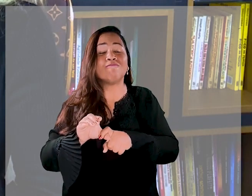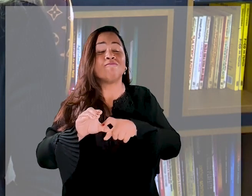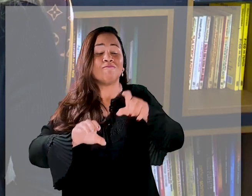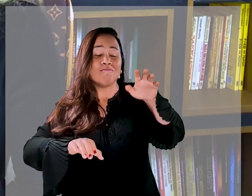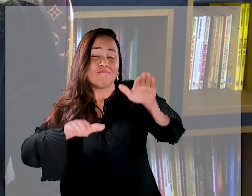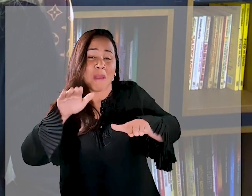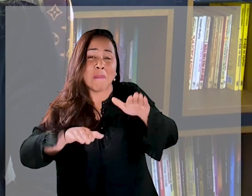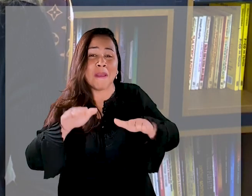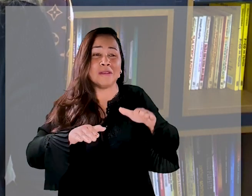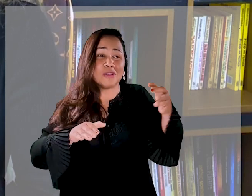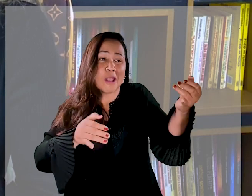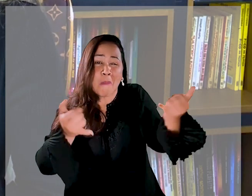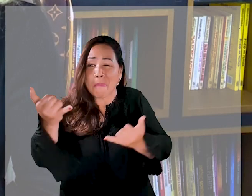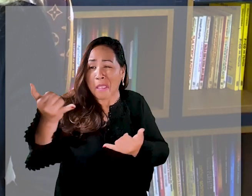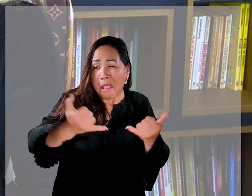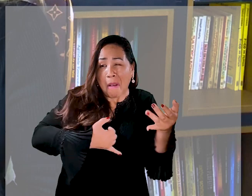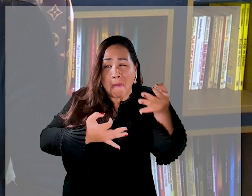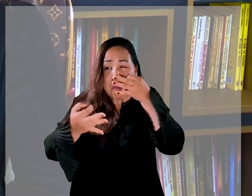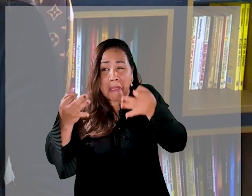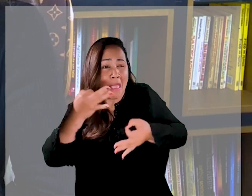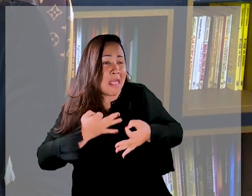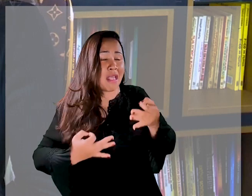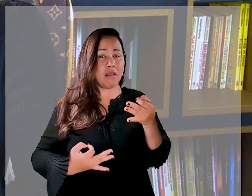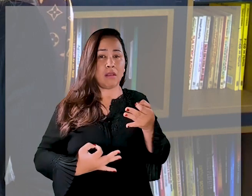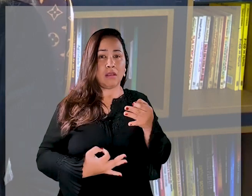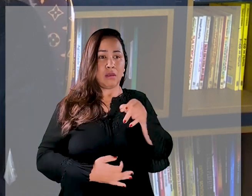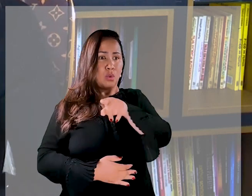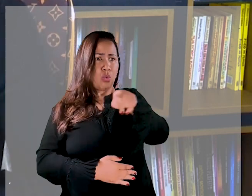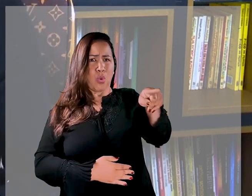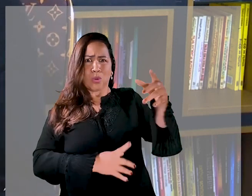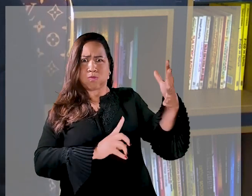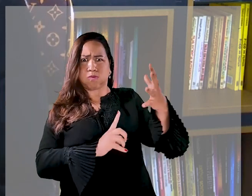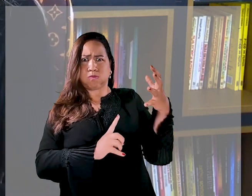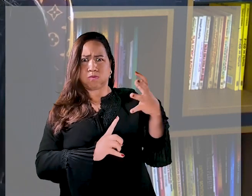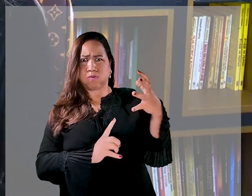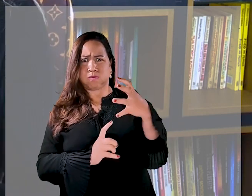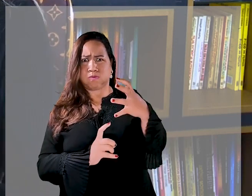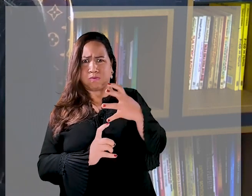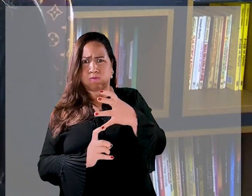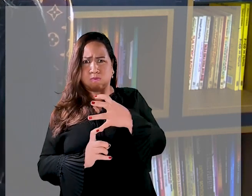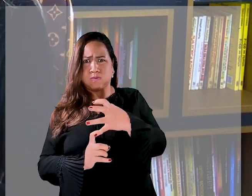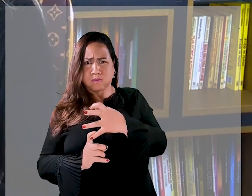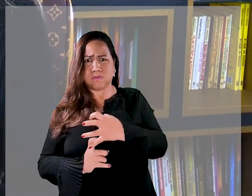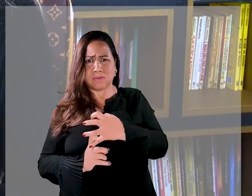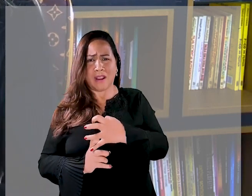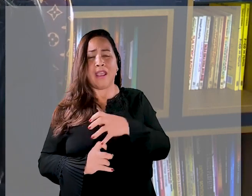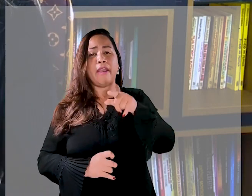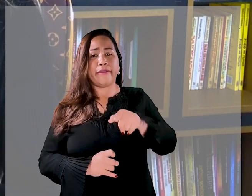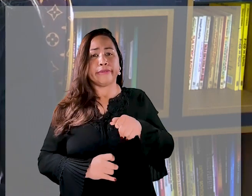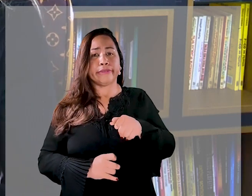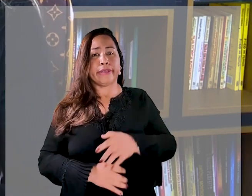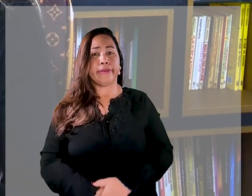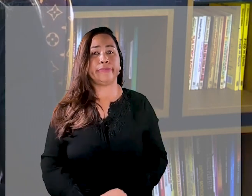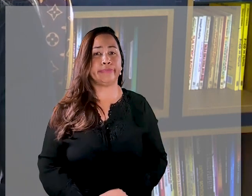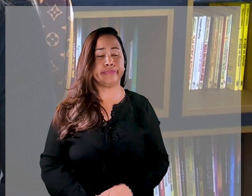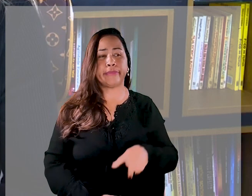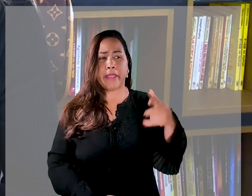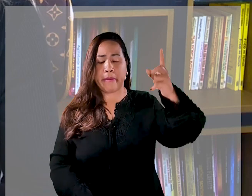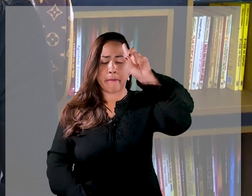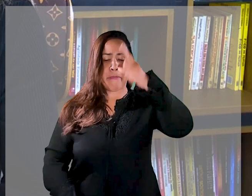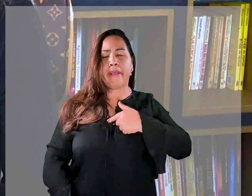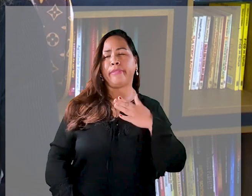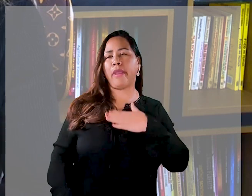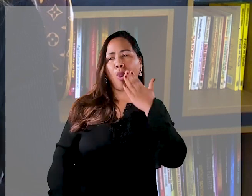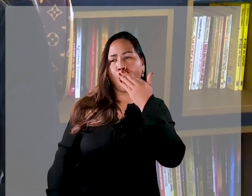outro determina aquilo que você vai comer. Determina a conta bancária que você vai ter. A escola que teus filhos